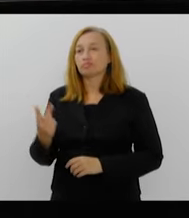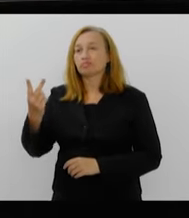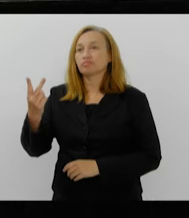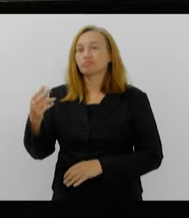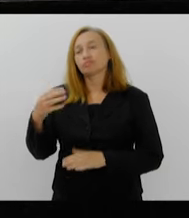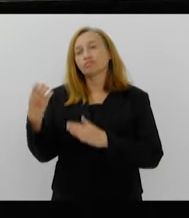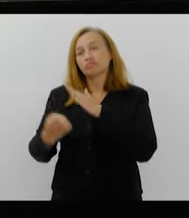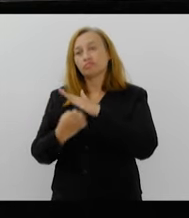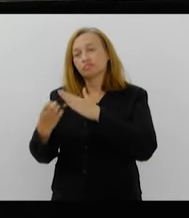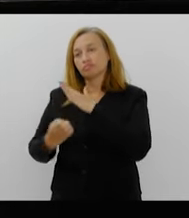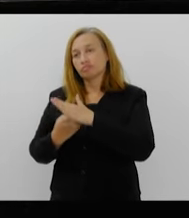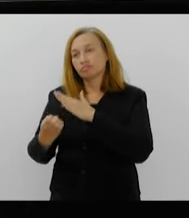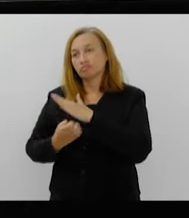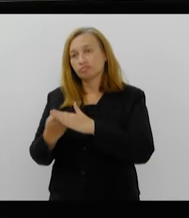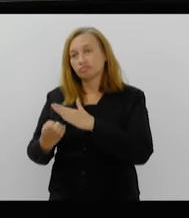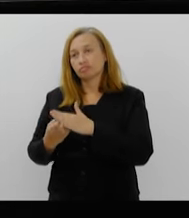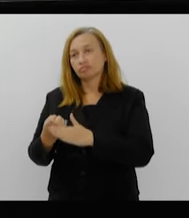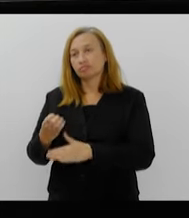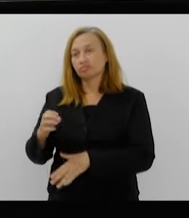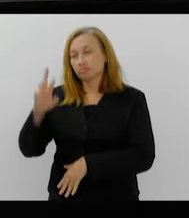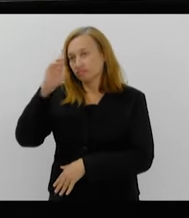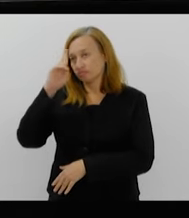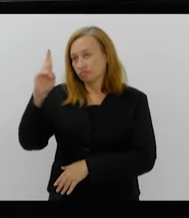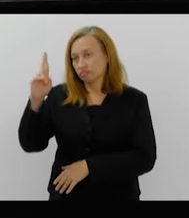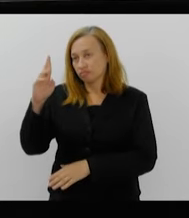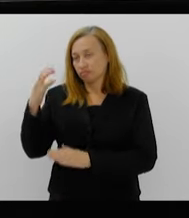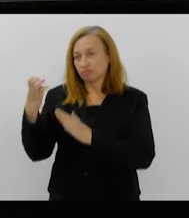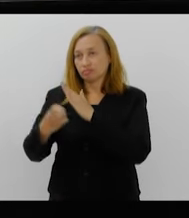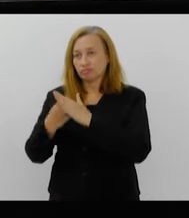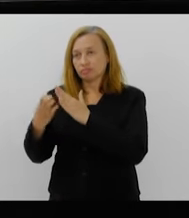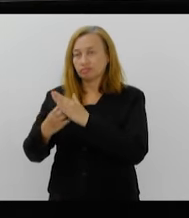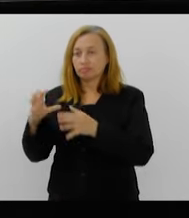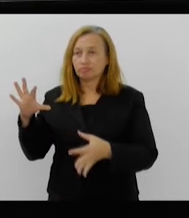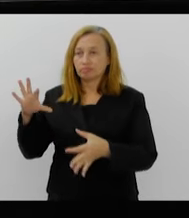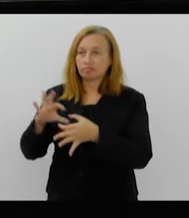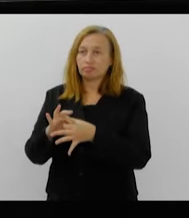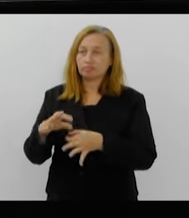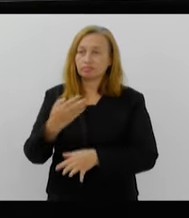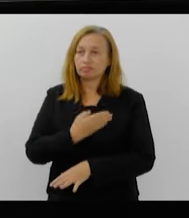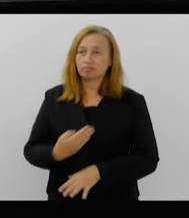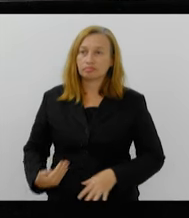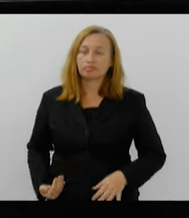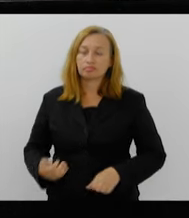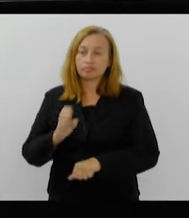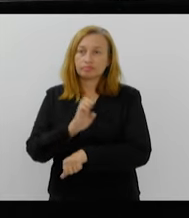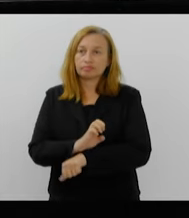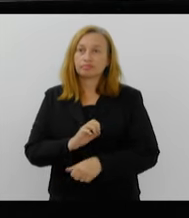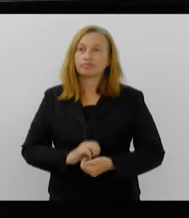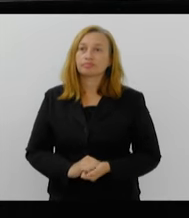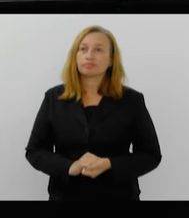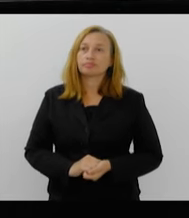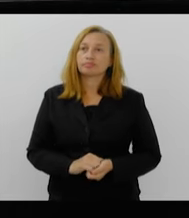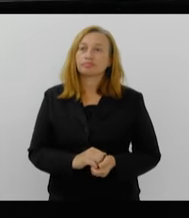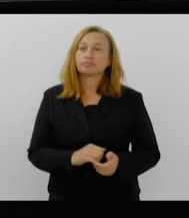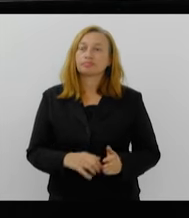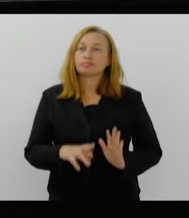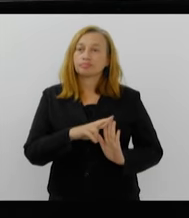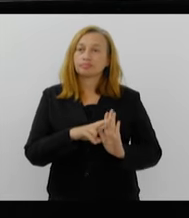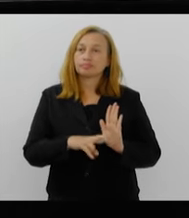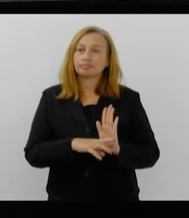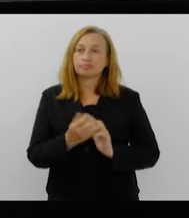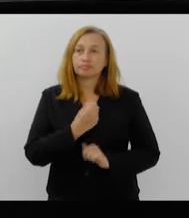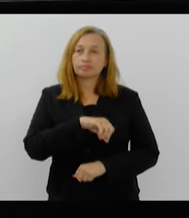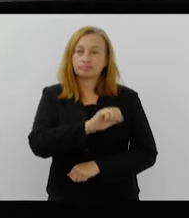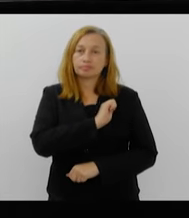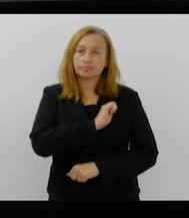negócios dos empresários ligados ao governo do Estado. O regime de recuperação fiscal é apenas um